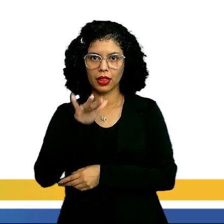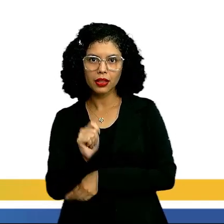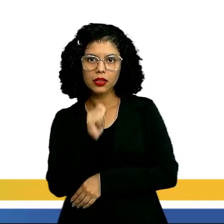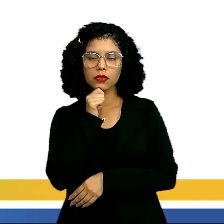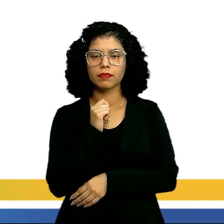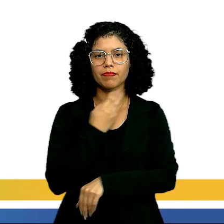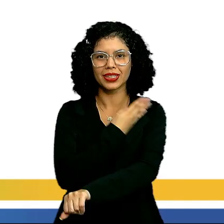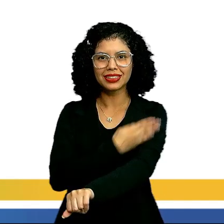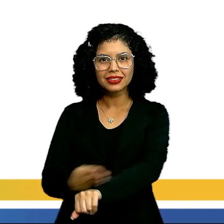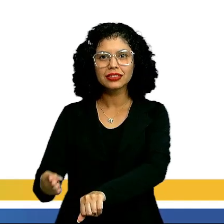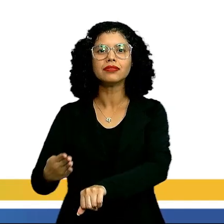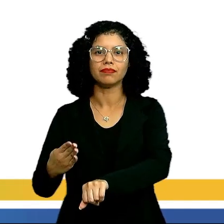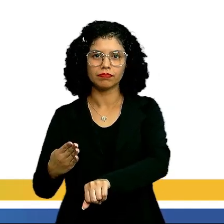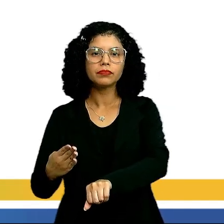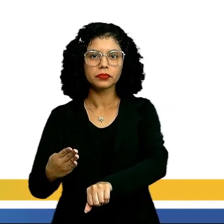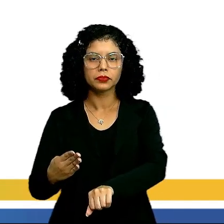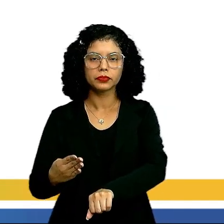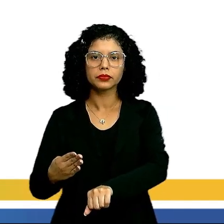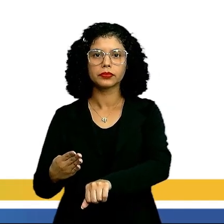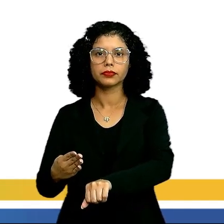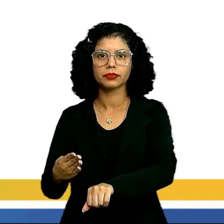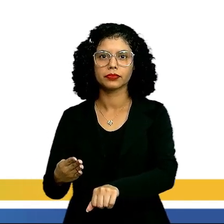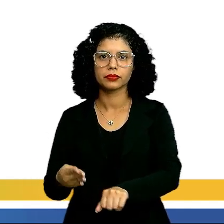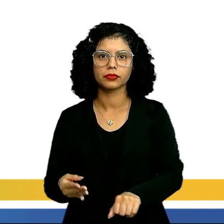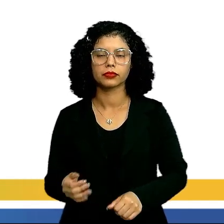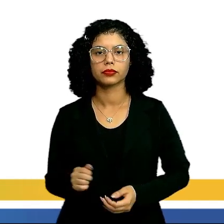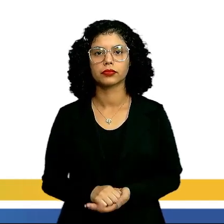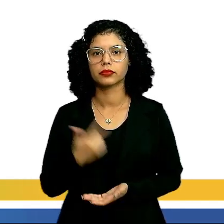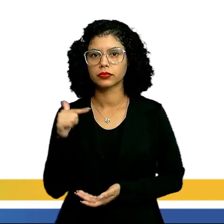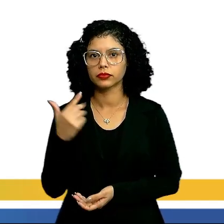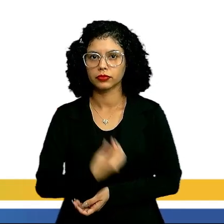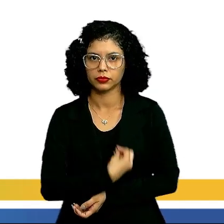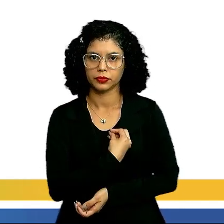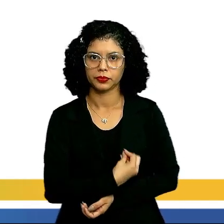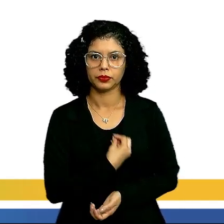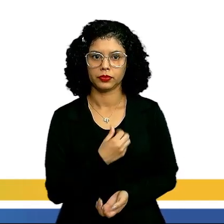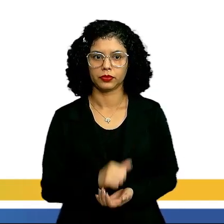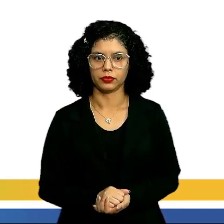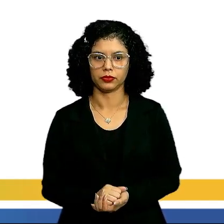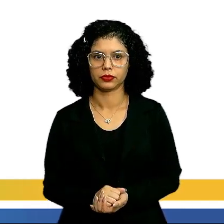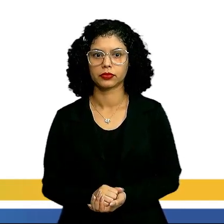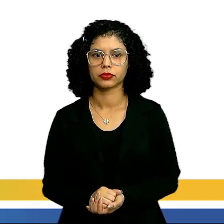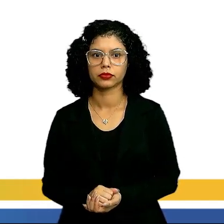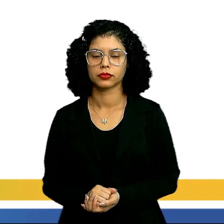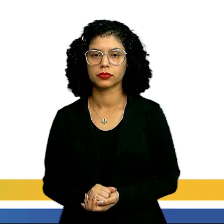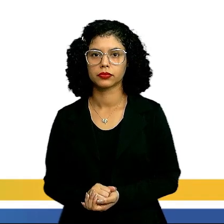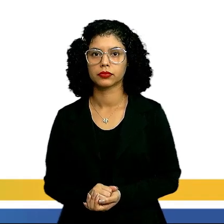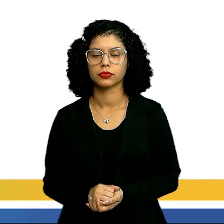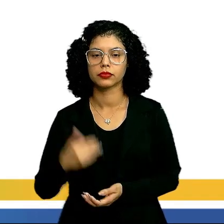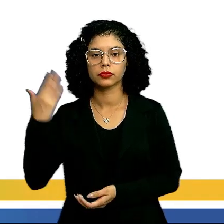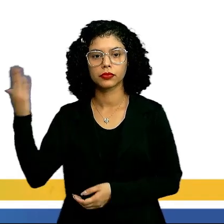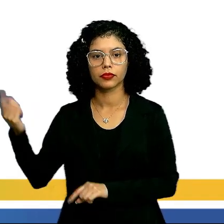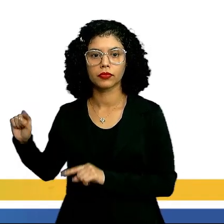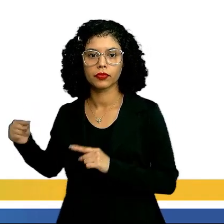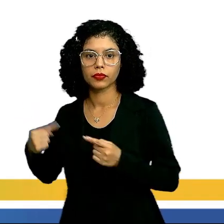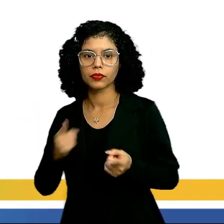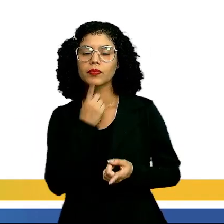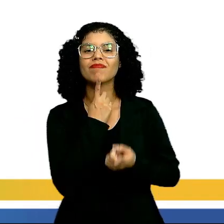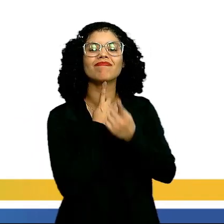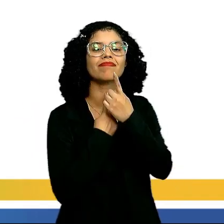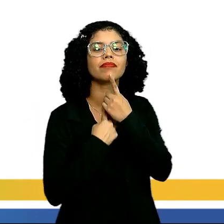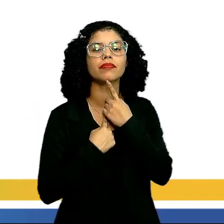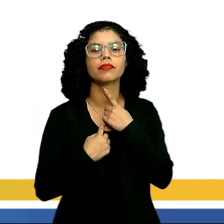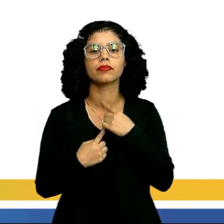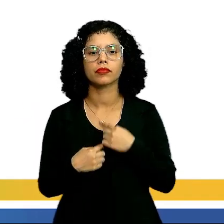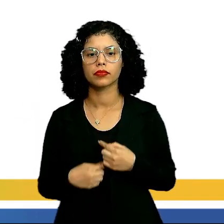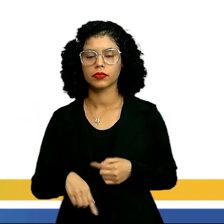de uma forma branca, de uma forma mais sem vida, tá bom? E aí eu tenho ainda o desejo